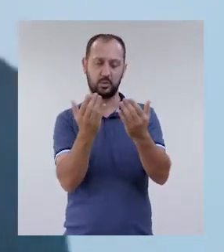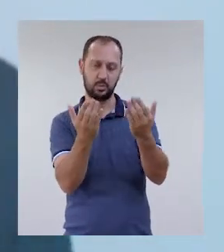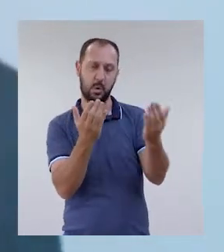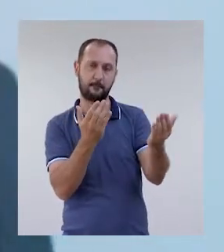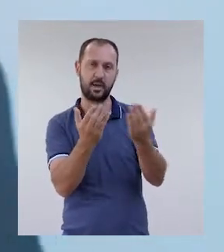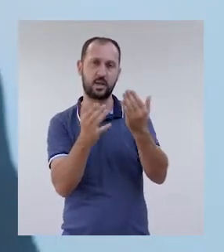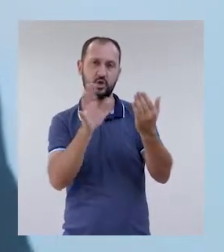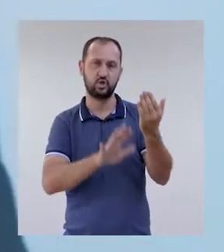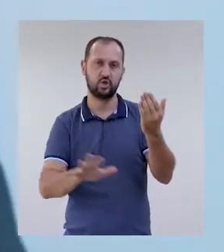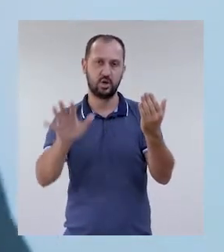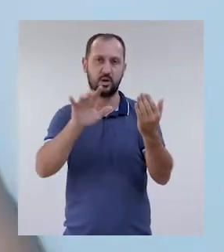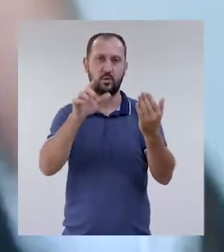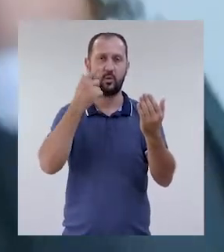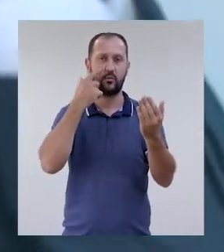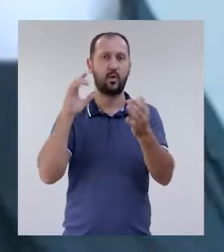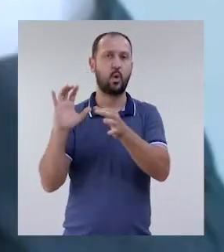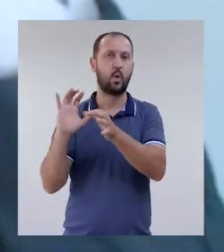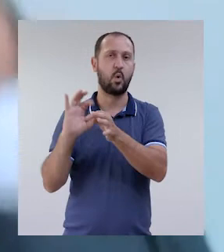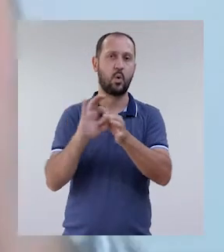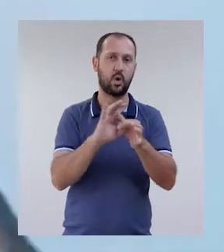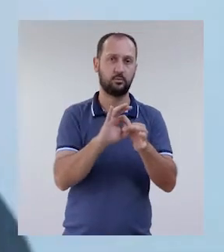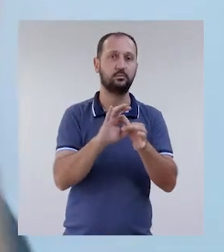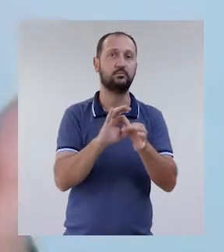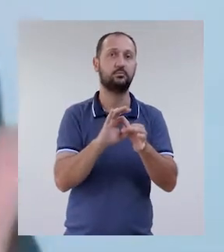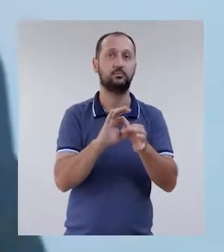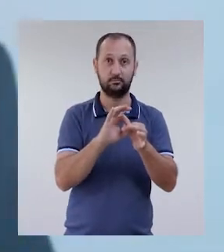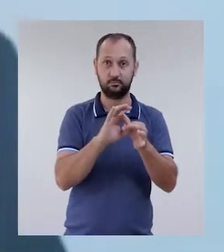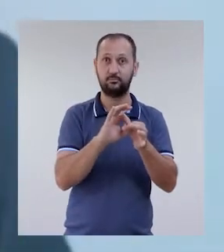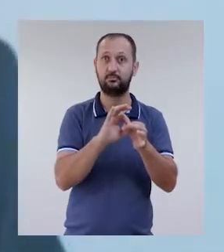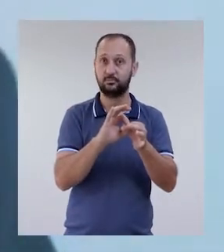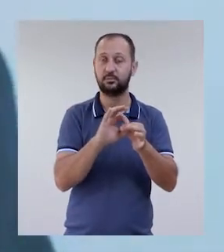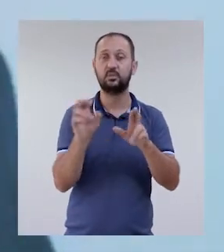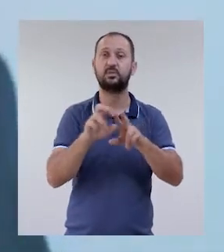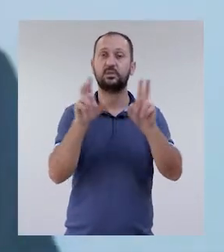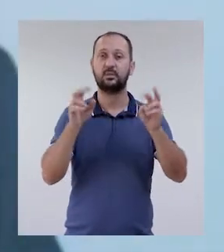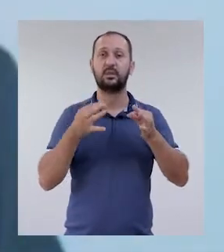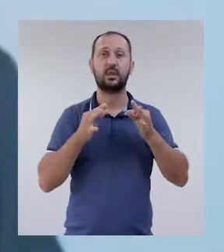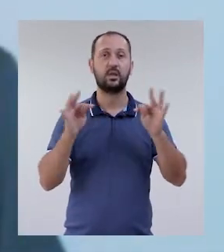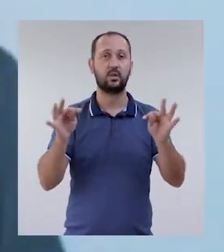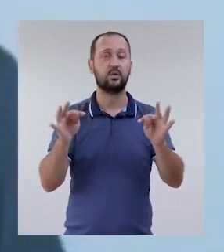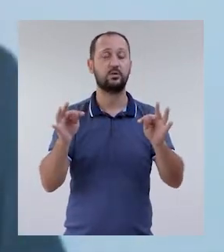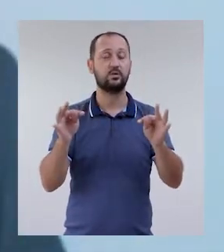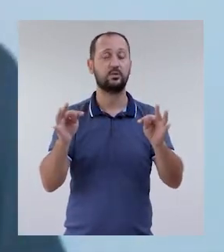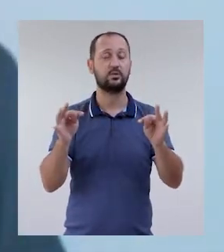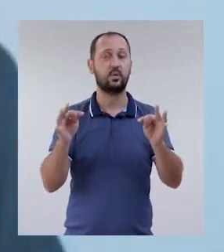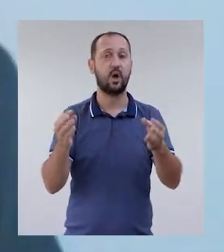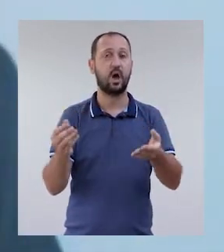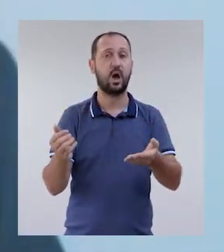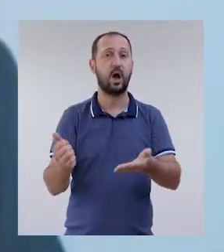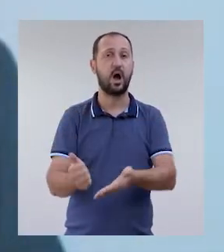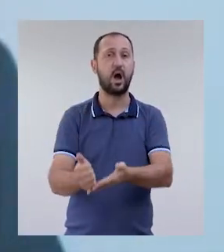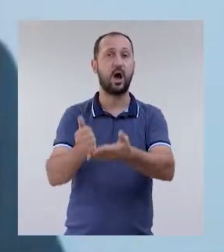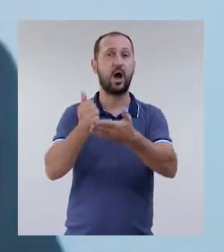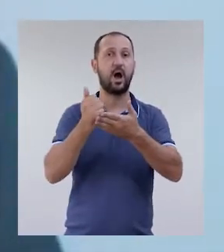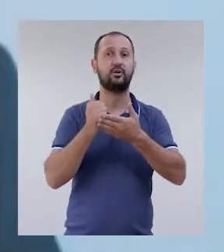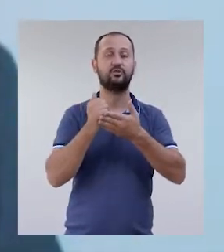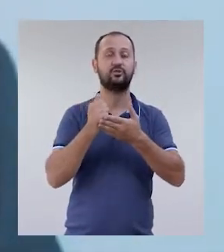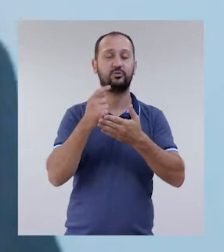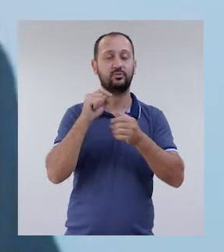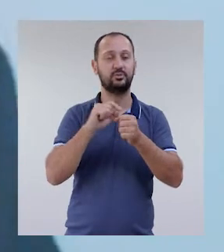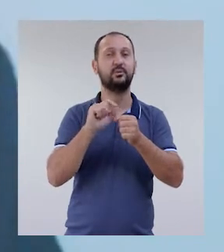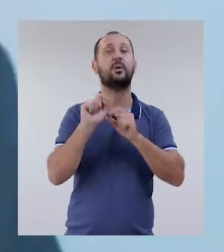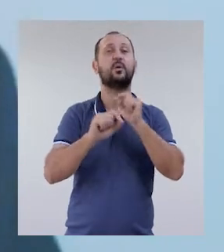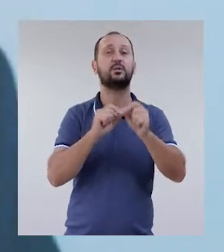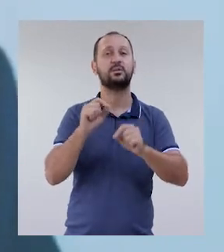geral, eu digo para você que esse cenário de agora e as questões tecnológicas, elas estão trazendo